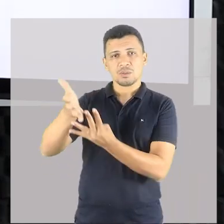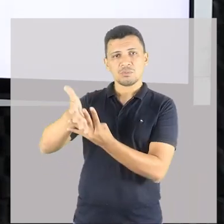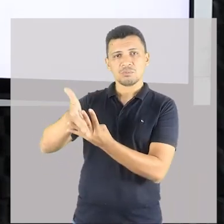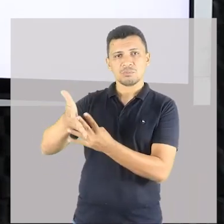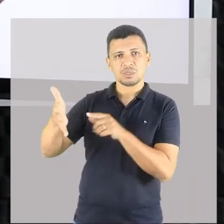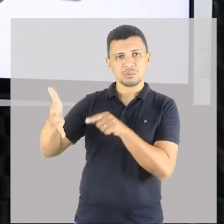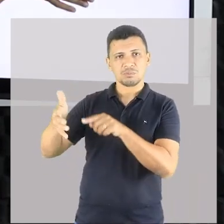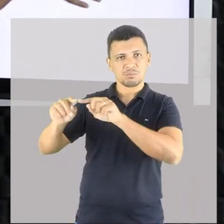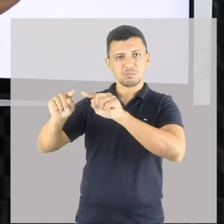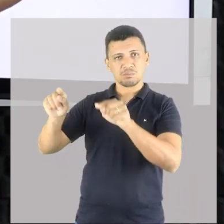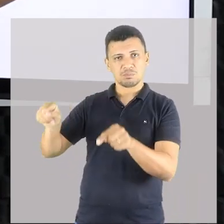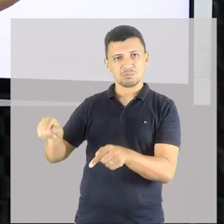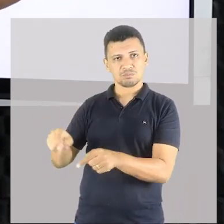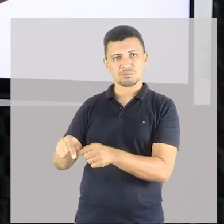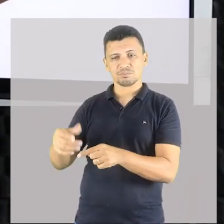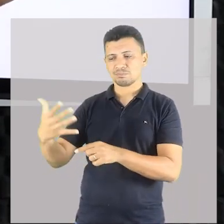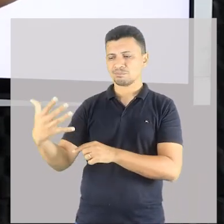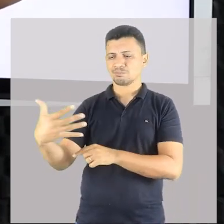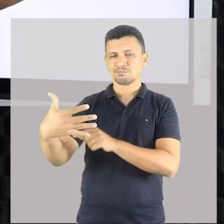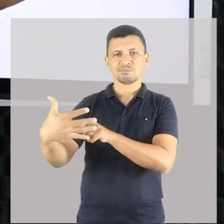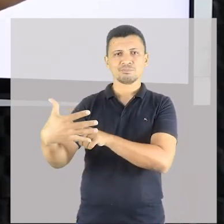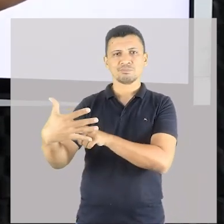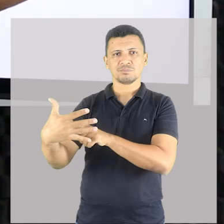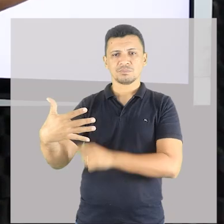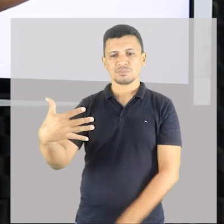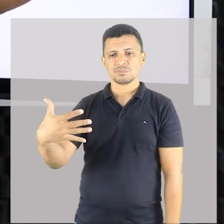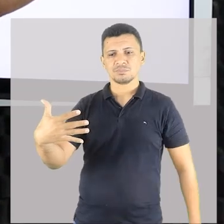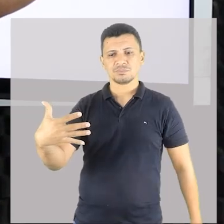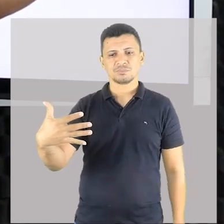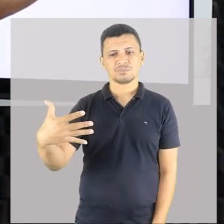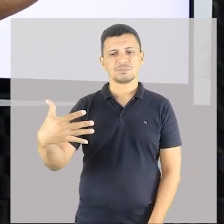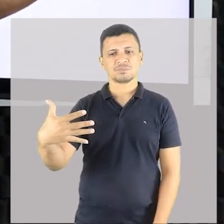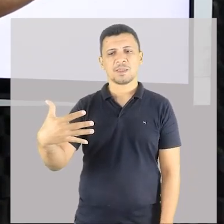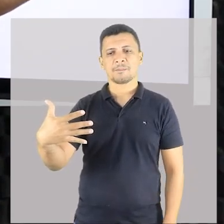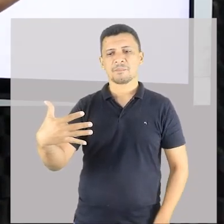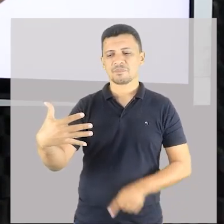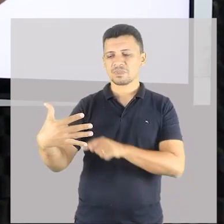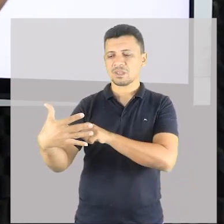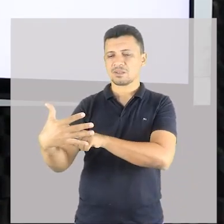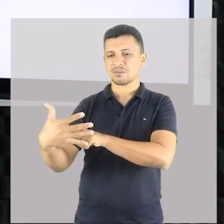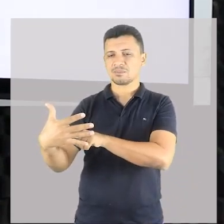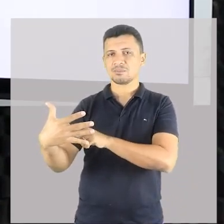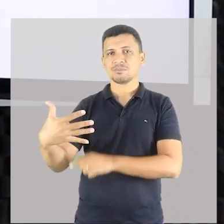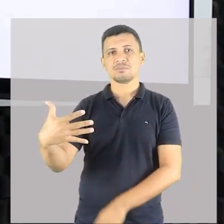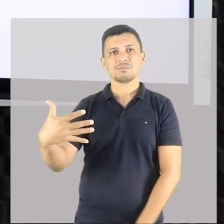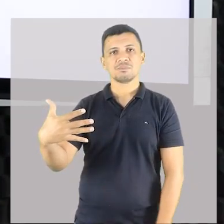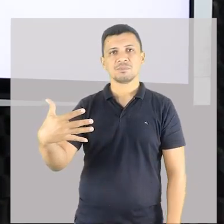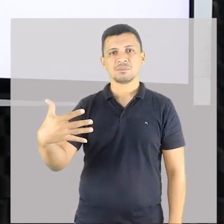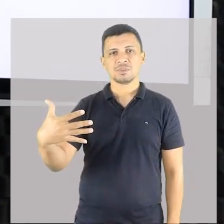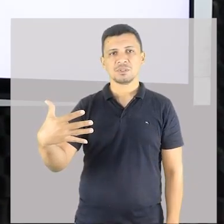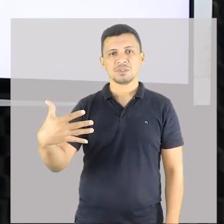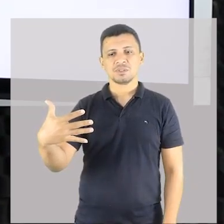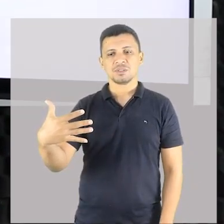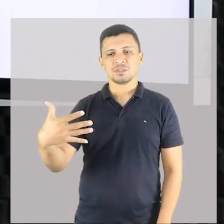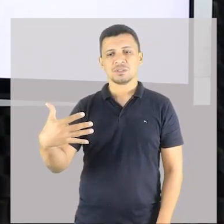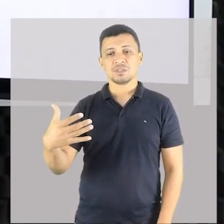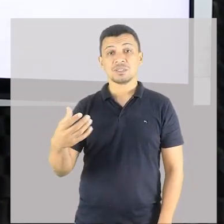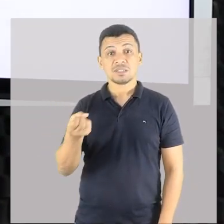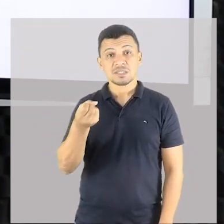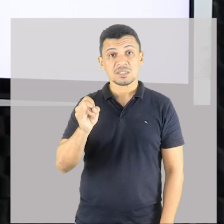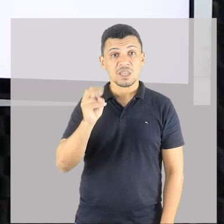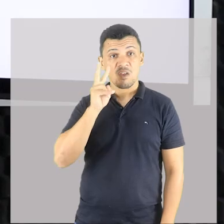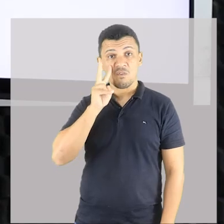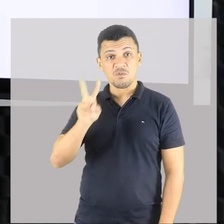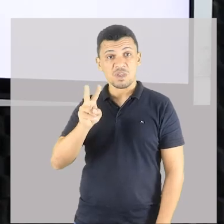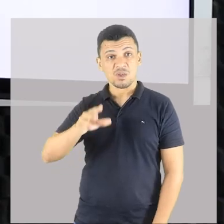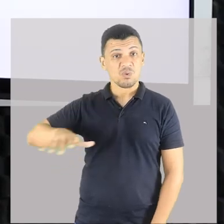espira. Nesse caso aqui, ó, entra do lado de fora e sai no meio. Se a gente pudesse ver, o